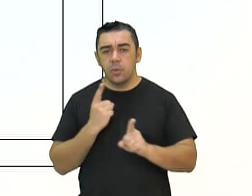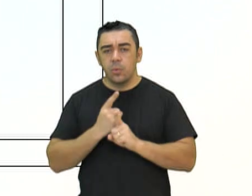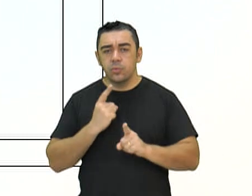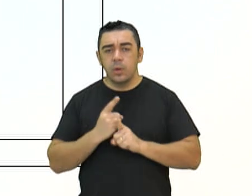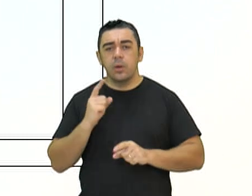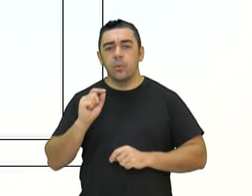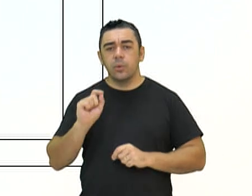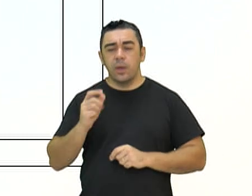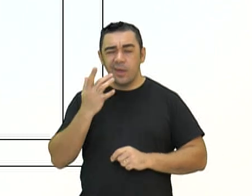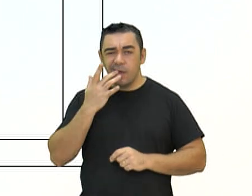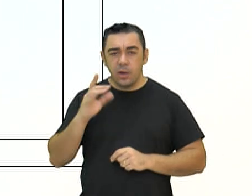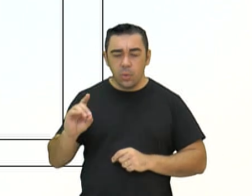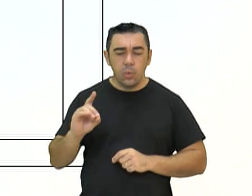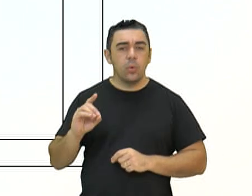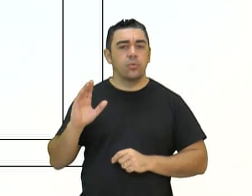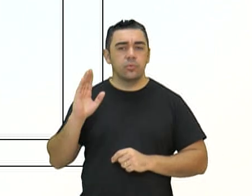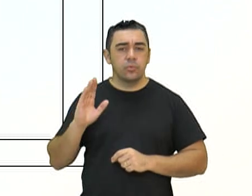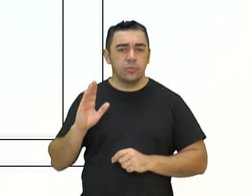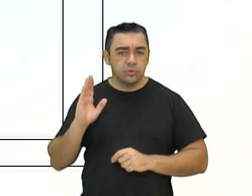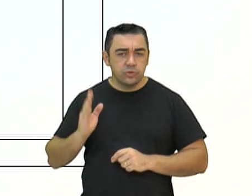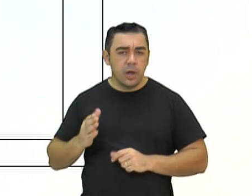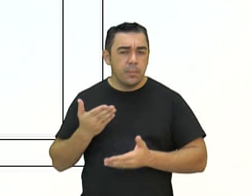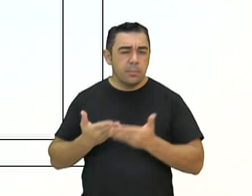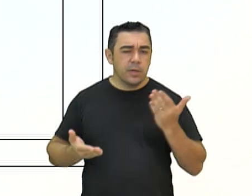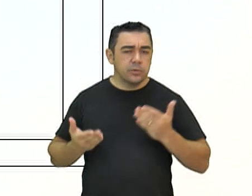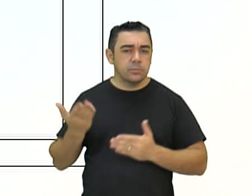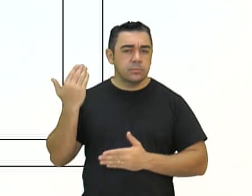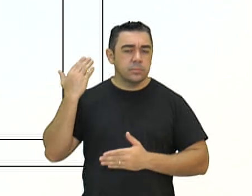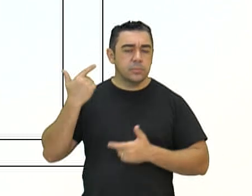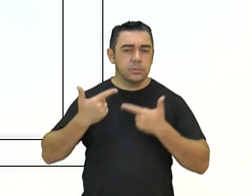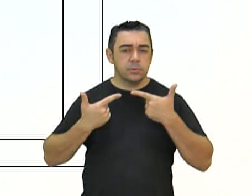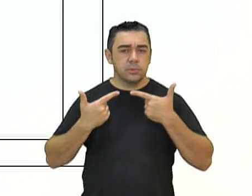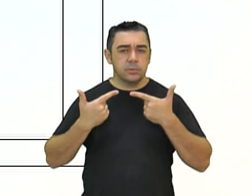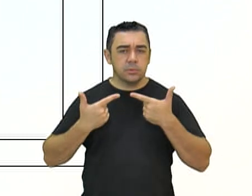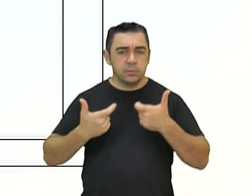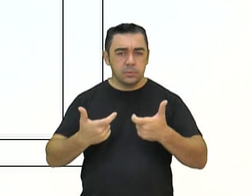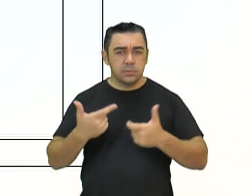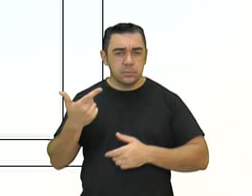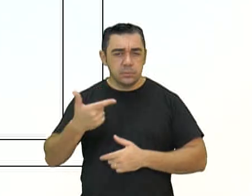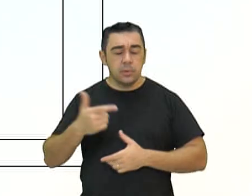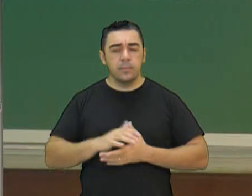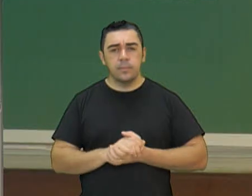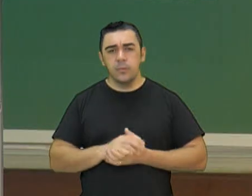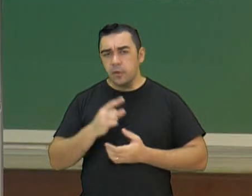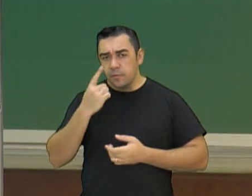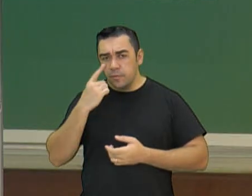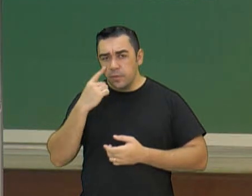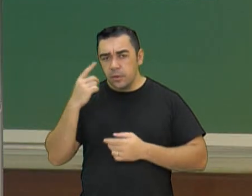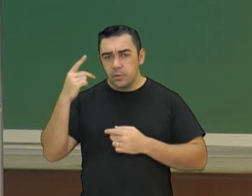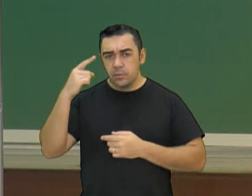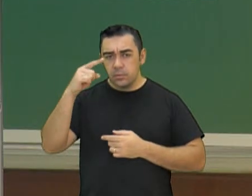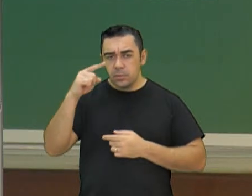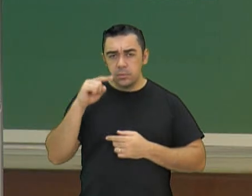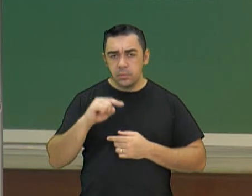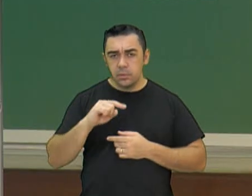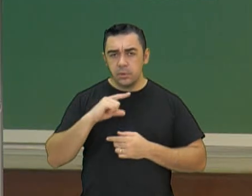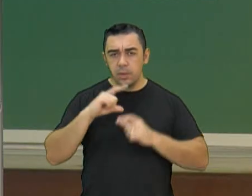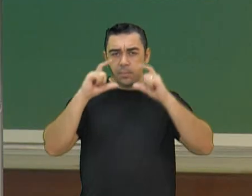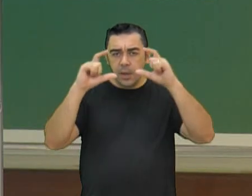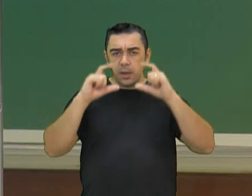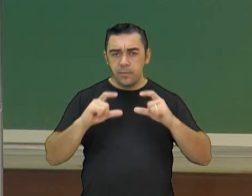carregamento de ouro perdido desde a Segunda Guerra. Percebam que o segundo texto ele só tem um parágrafo, né? Uma única frase,